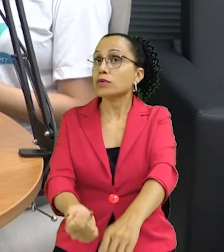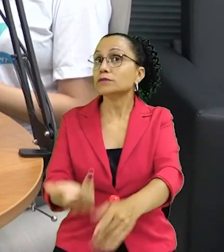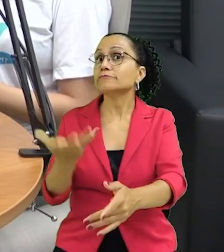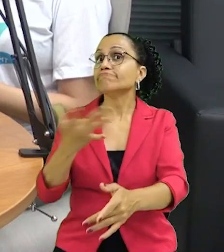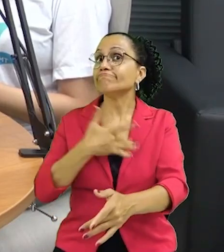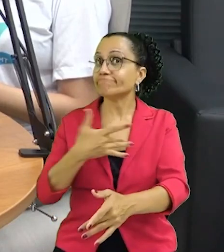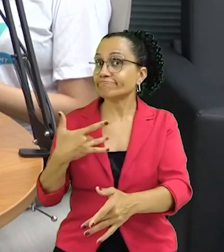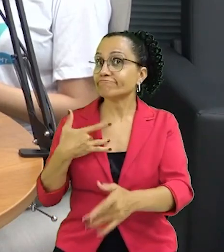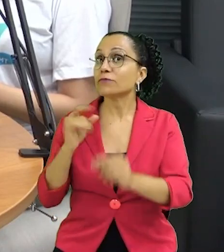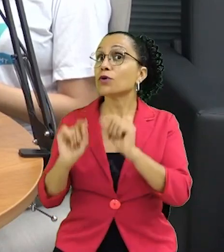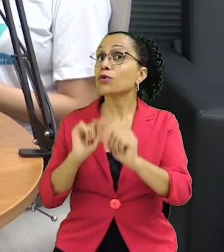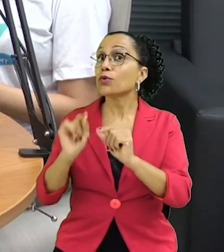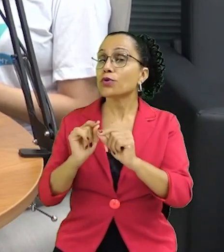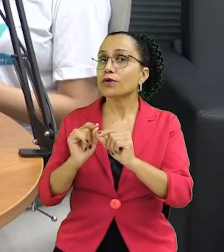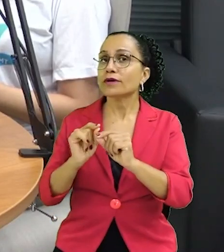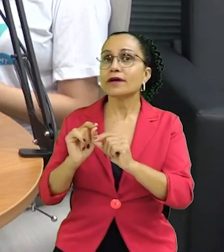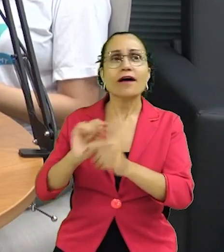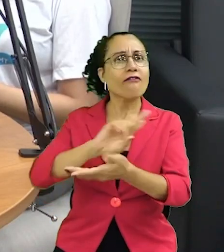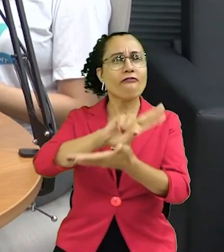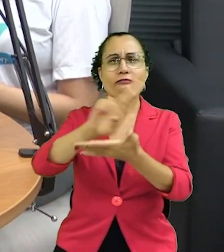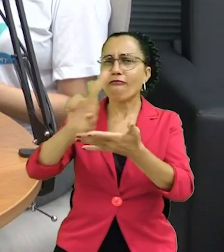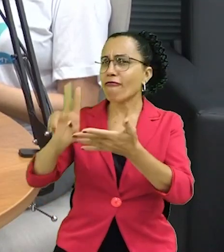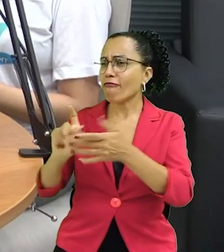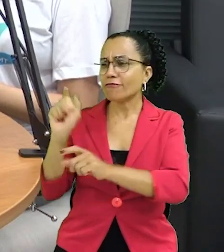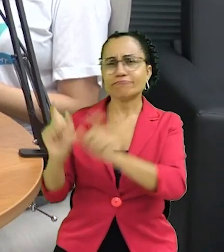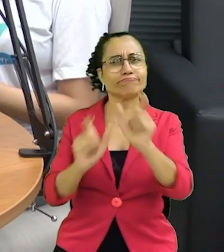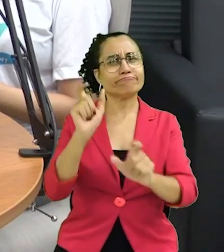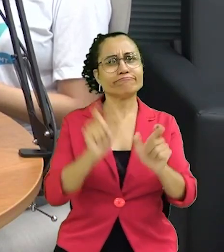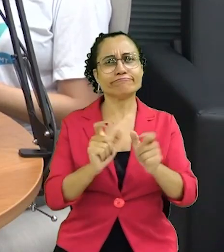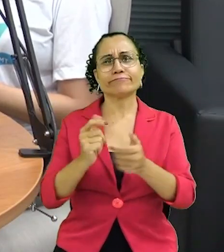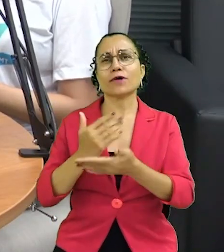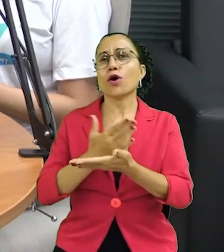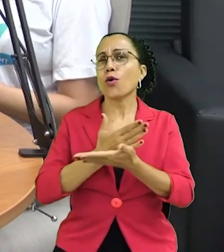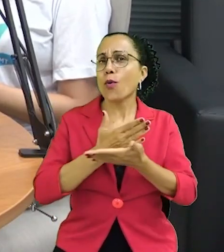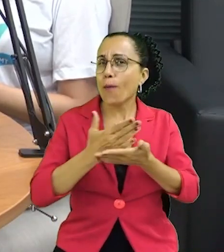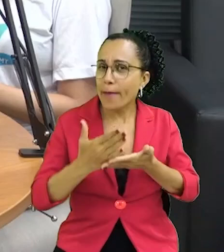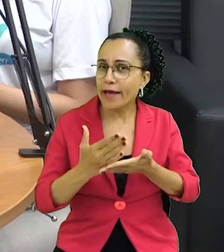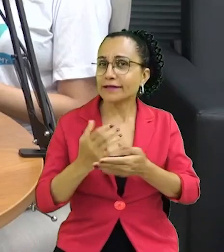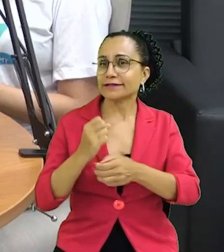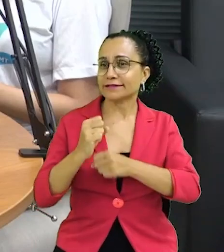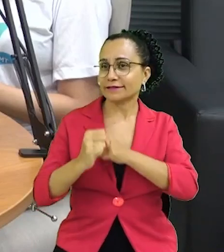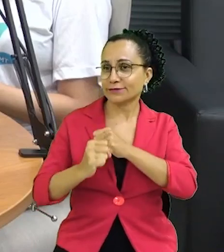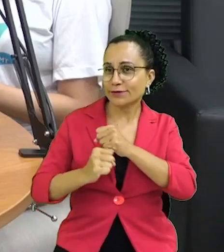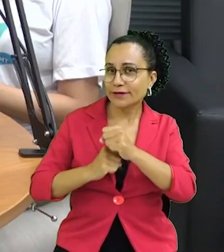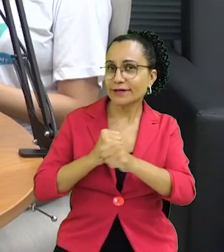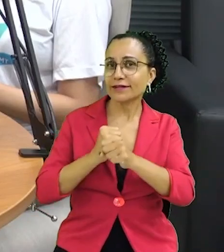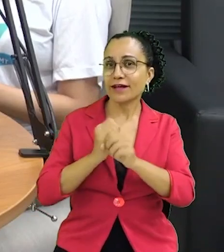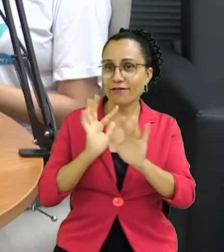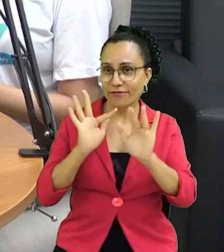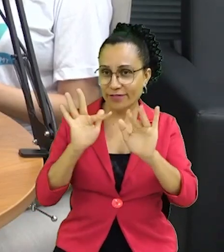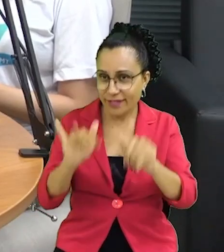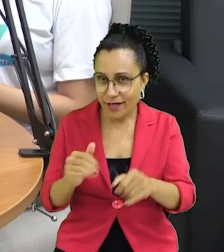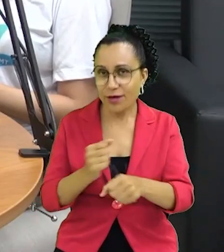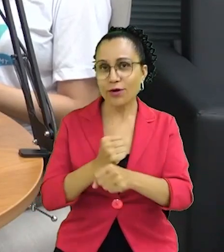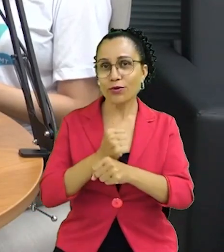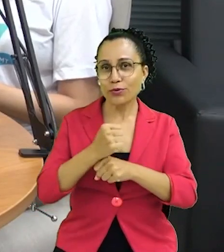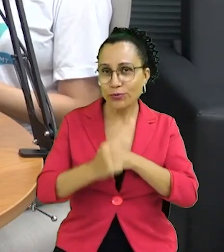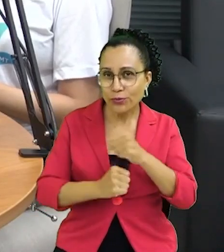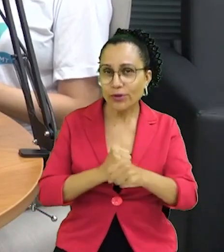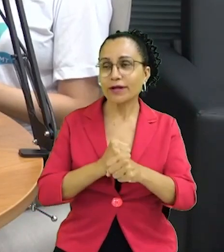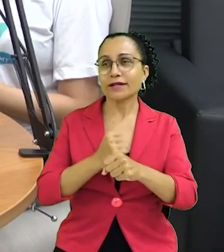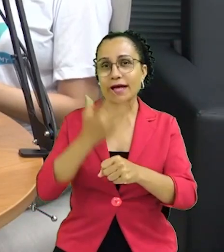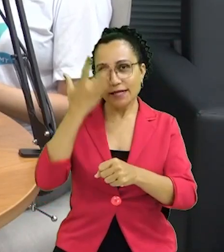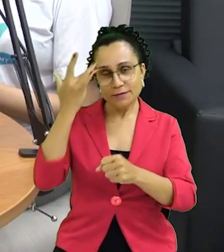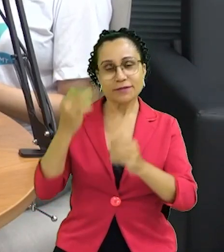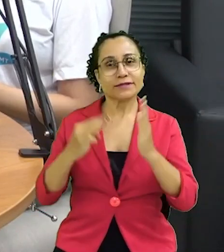saudáveis é de muita gente. Inicia ano e quase toda aí, né, reta final de ano para iniciar, está